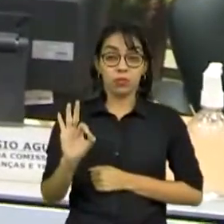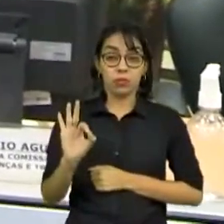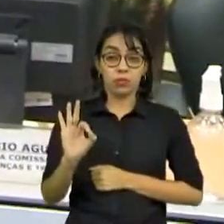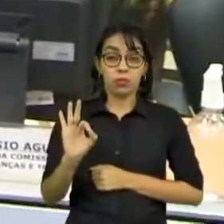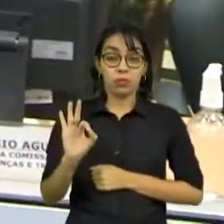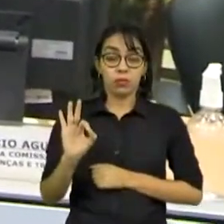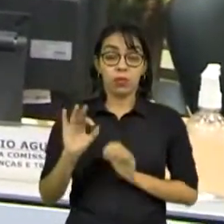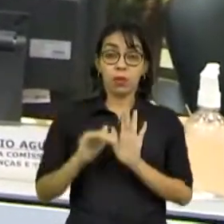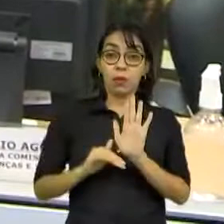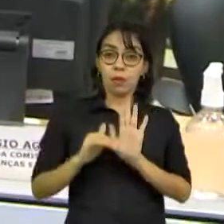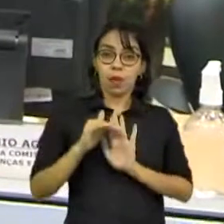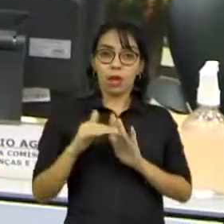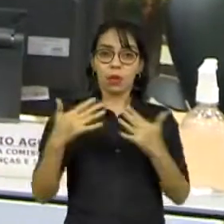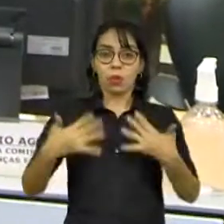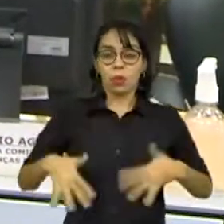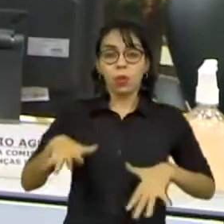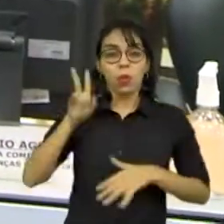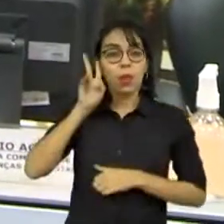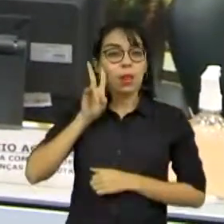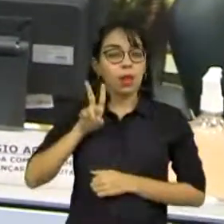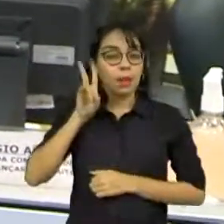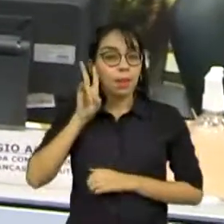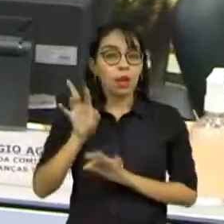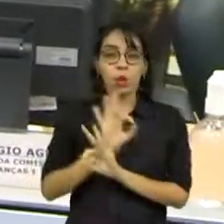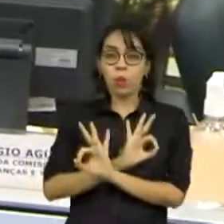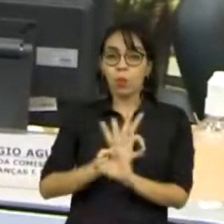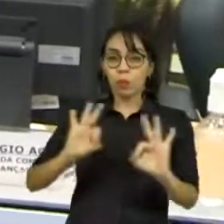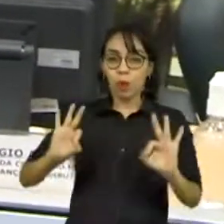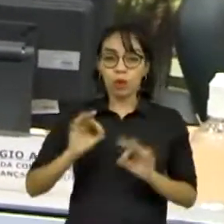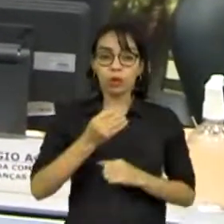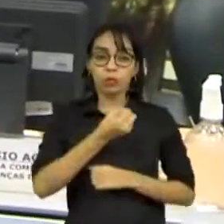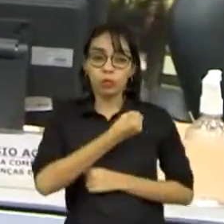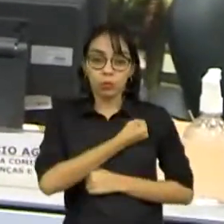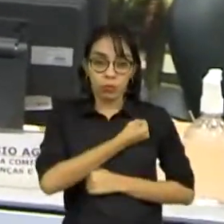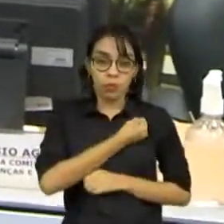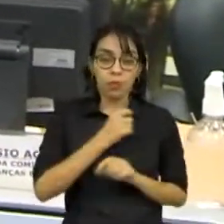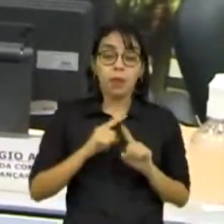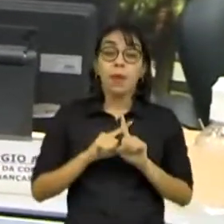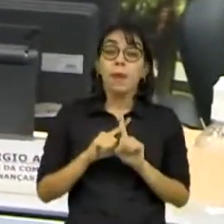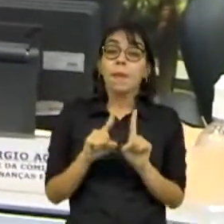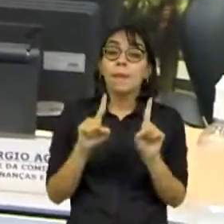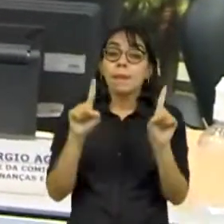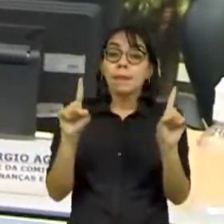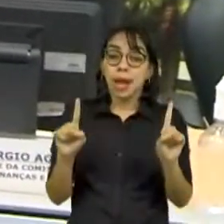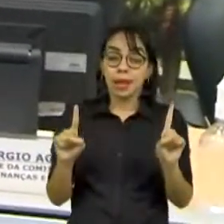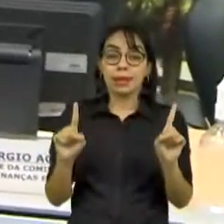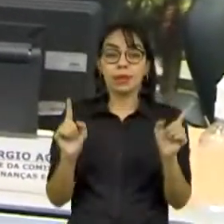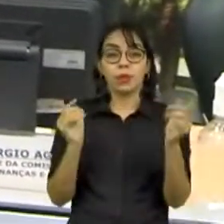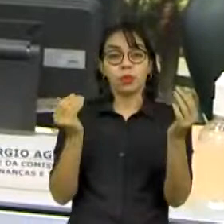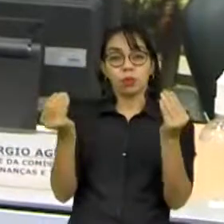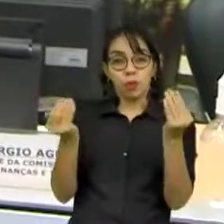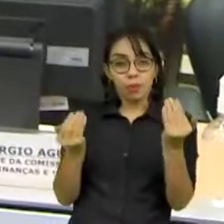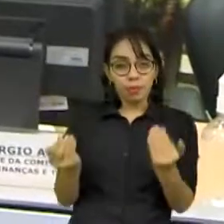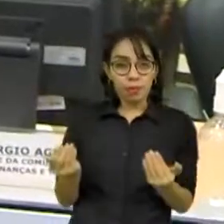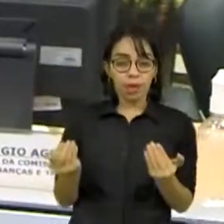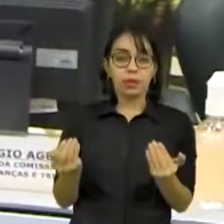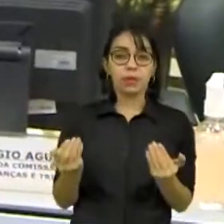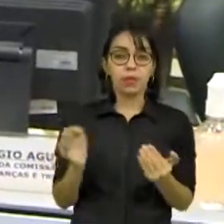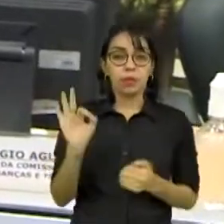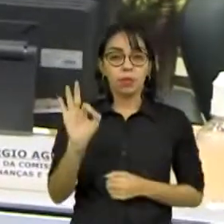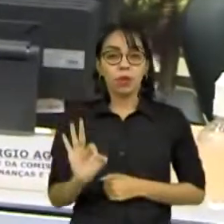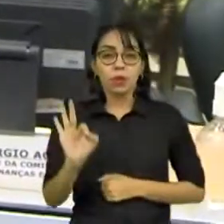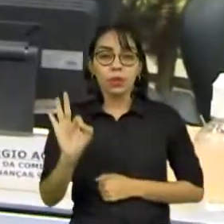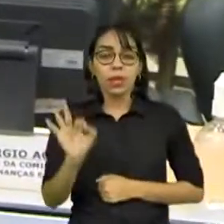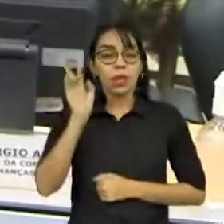é um número que eu diria excelente. Contudo, quando você confronta esse número de 16% com inflação, né? A gente